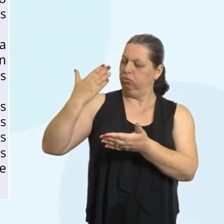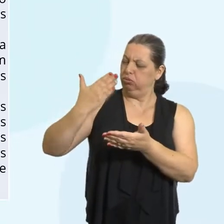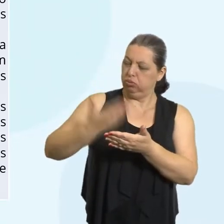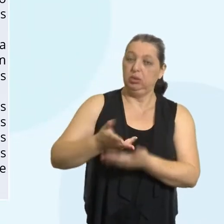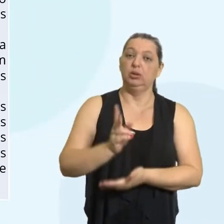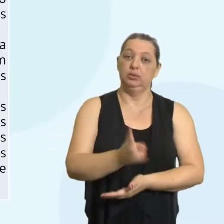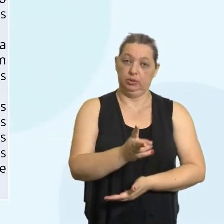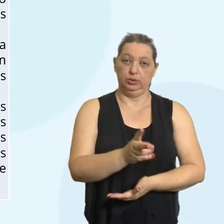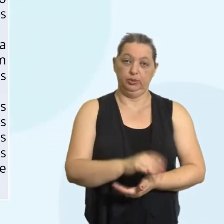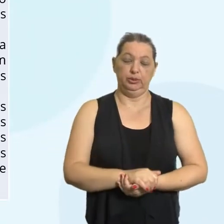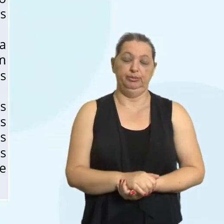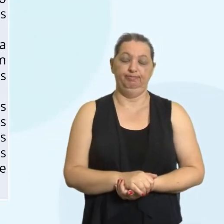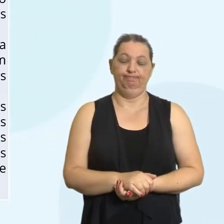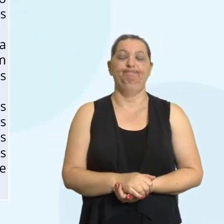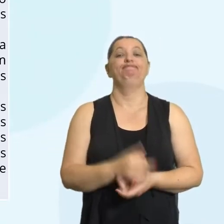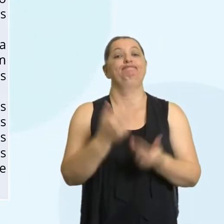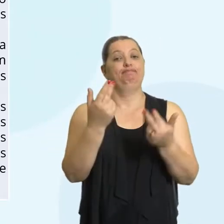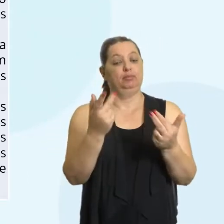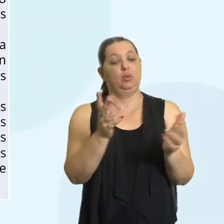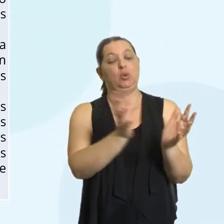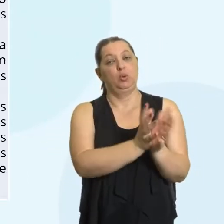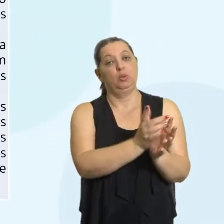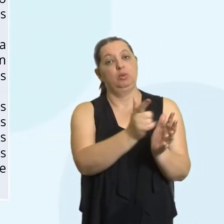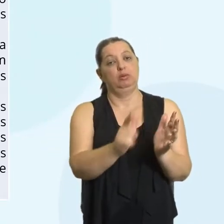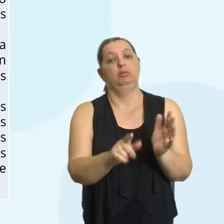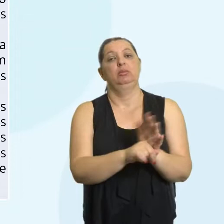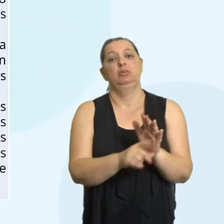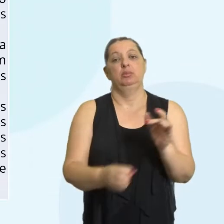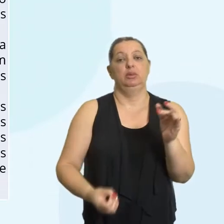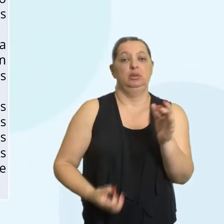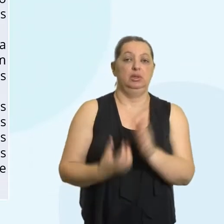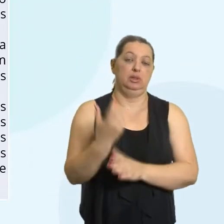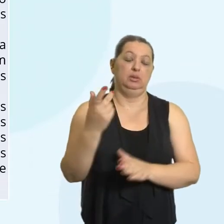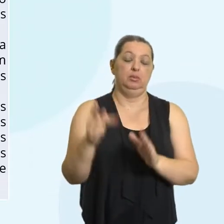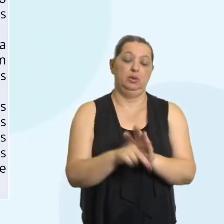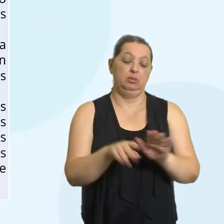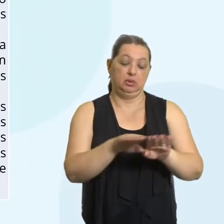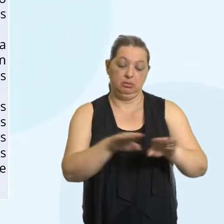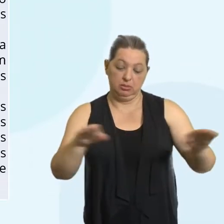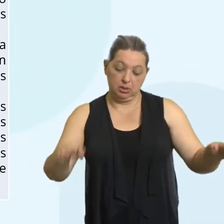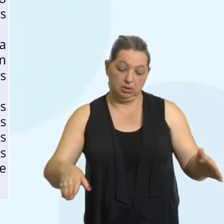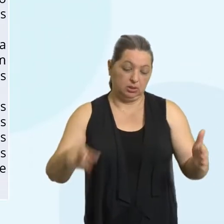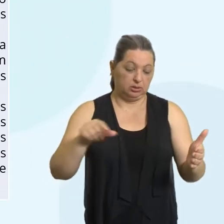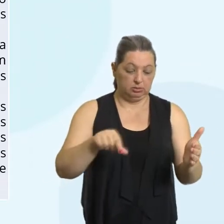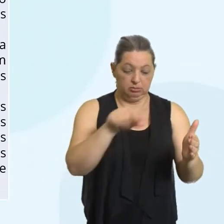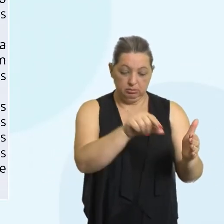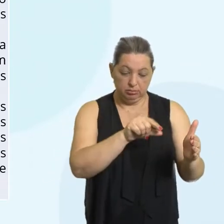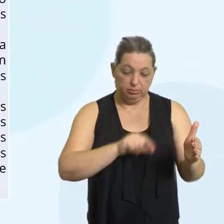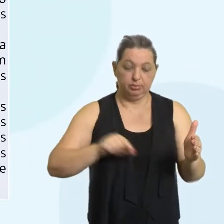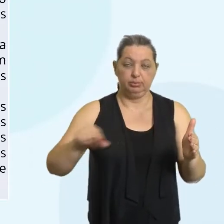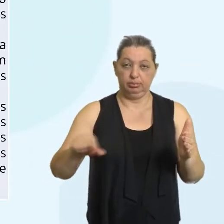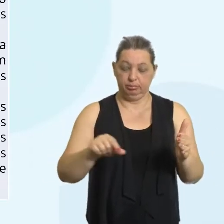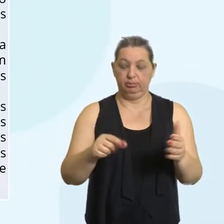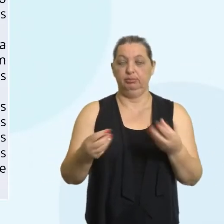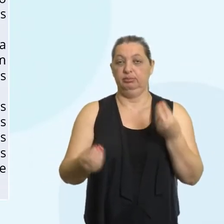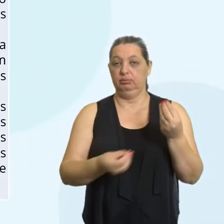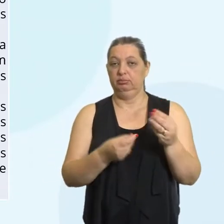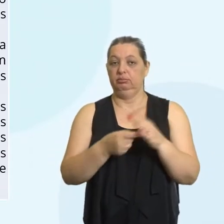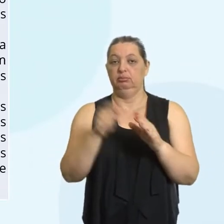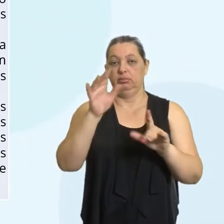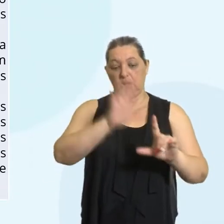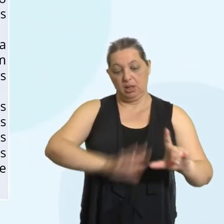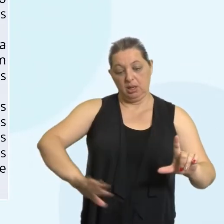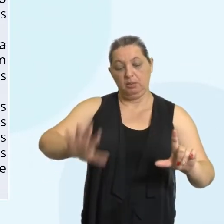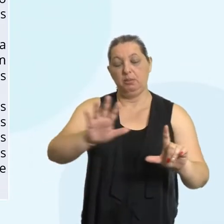e vão fazer a mesma coisa do outro grupo construir uma maquete que demonstra essas desigualdades buscando uma estética próxima as